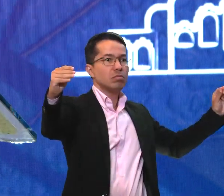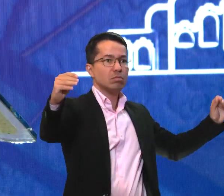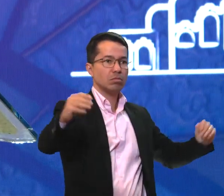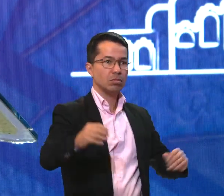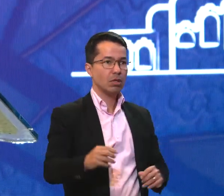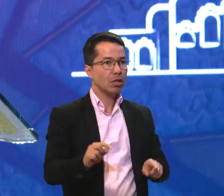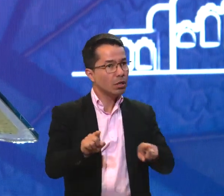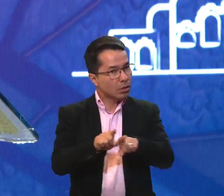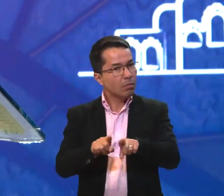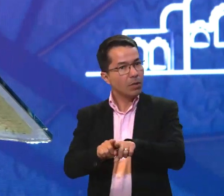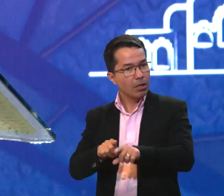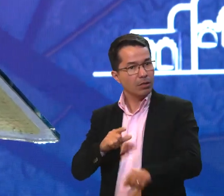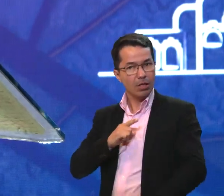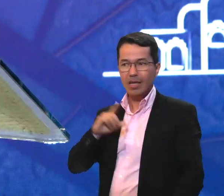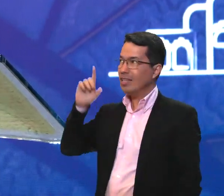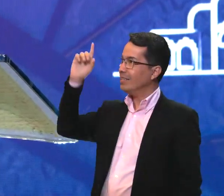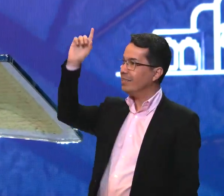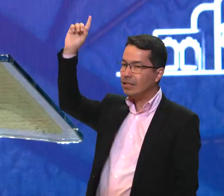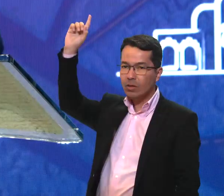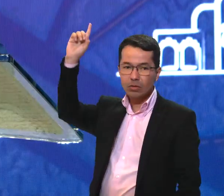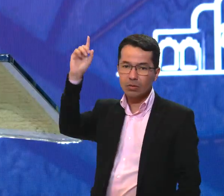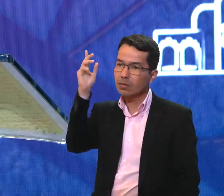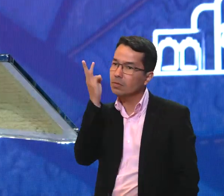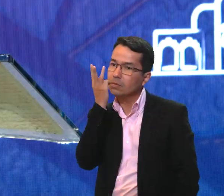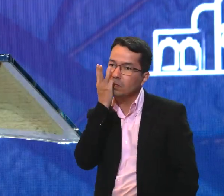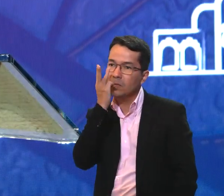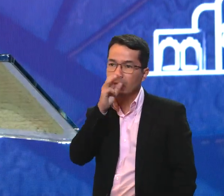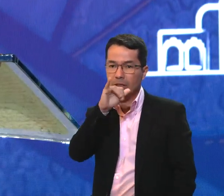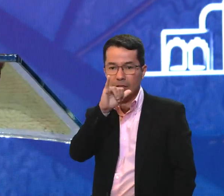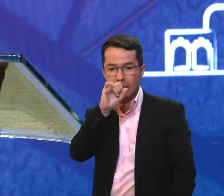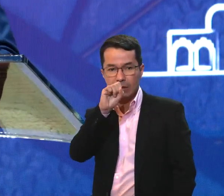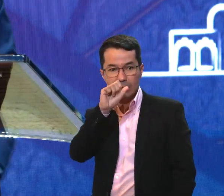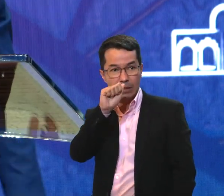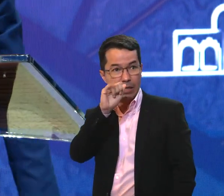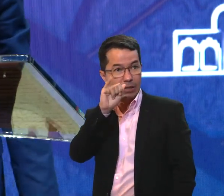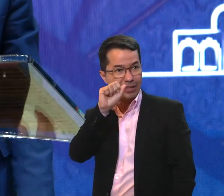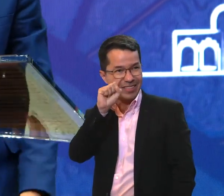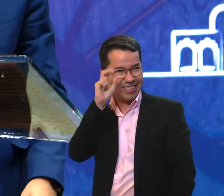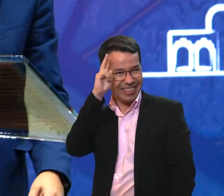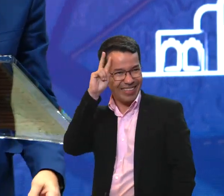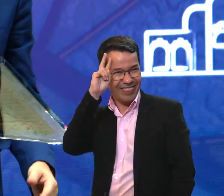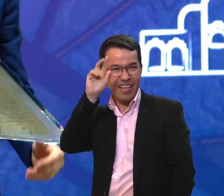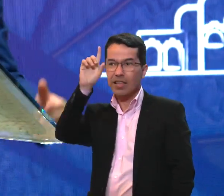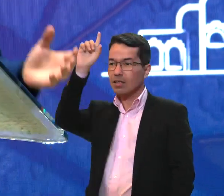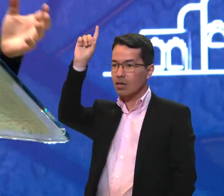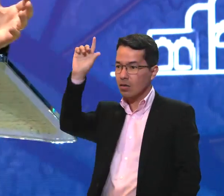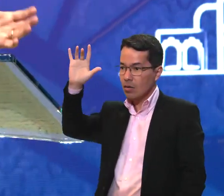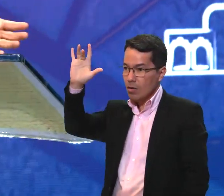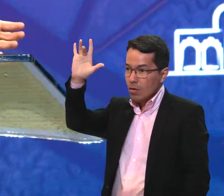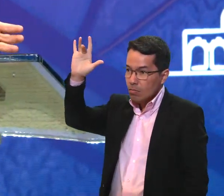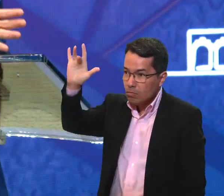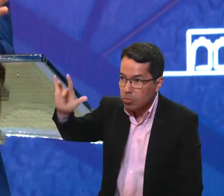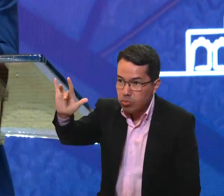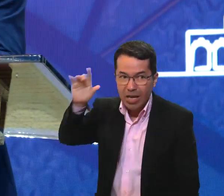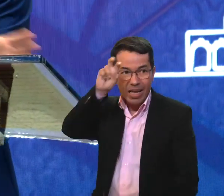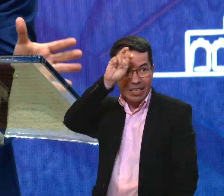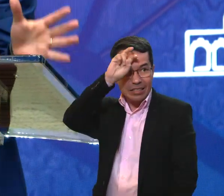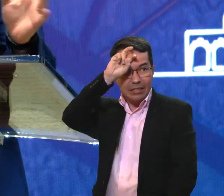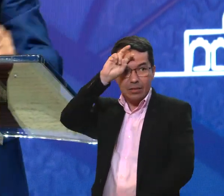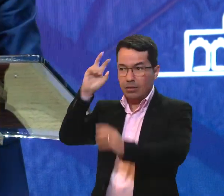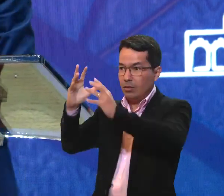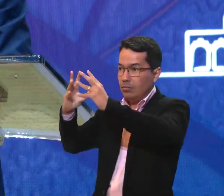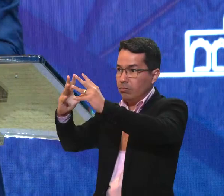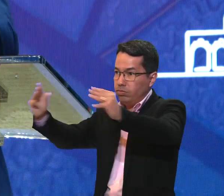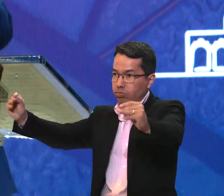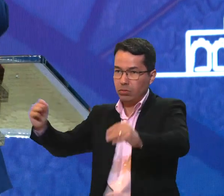cura o Egito, a nação do Egito. Também no livro de Jeremias, como aquele que cura